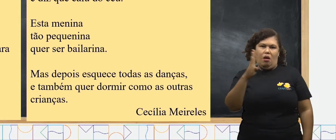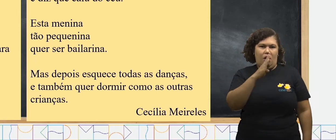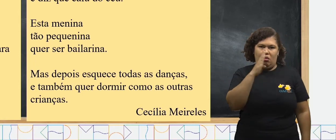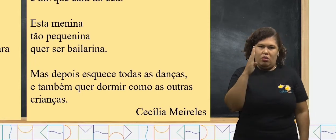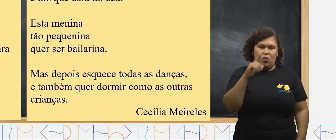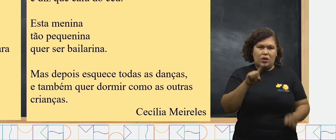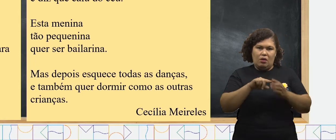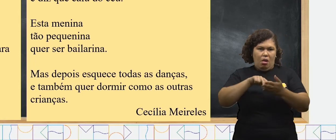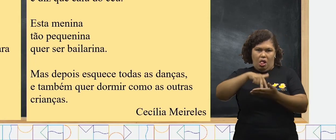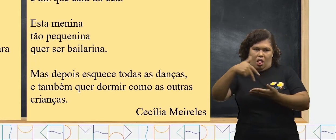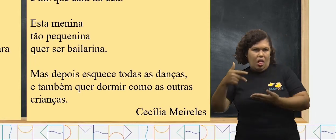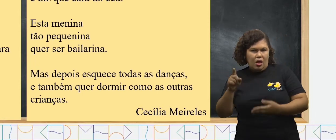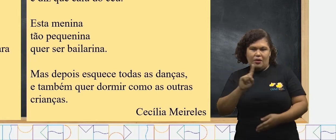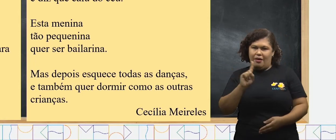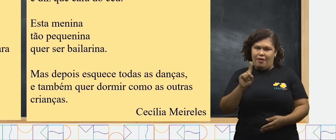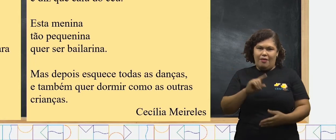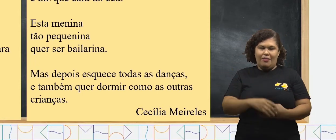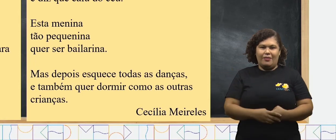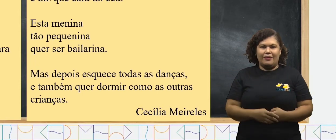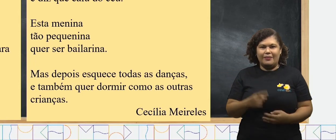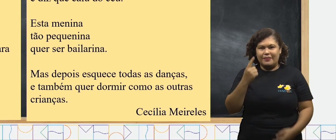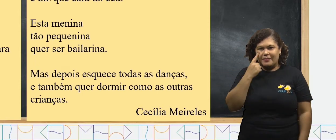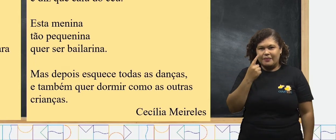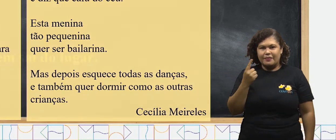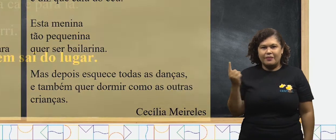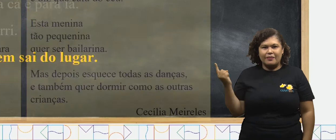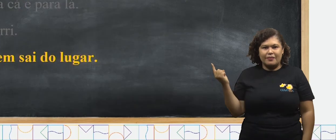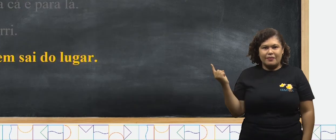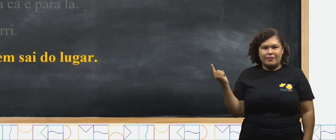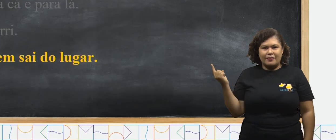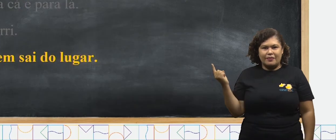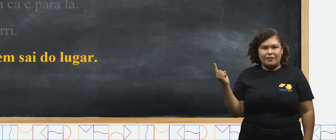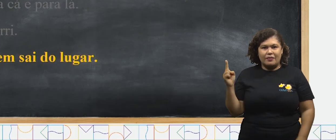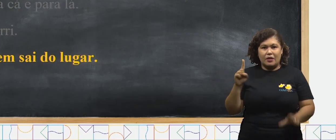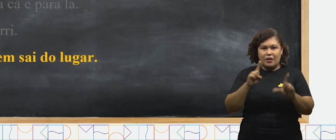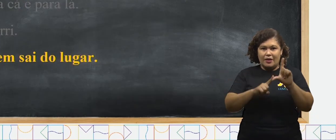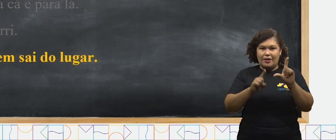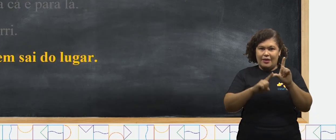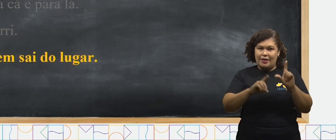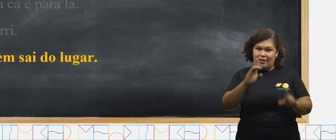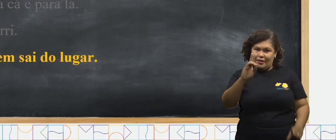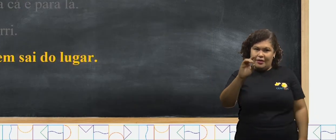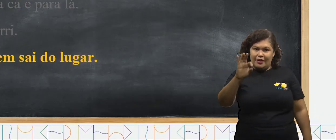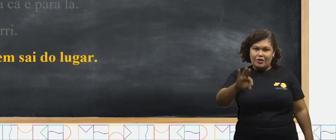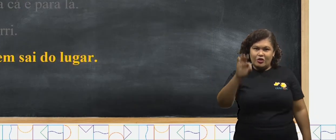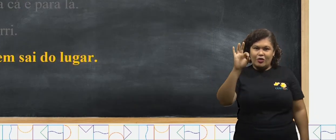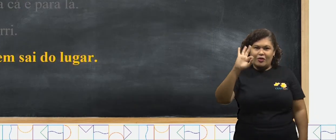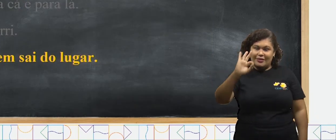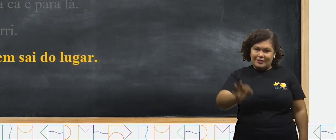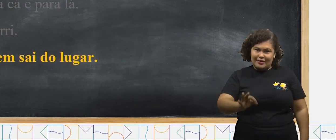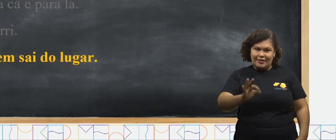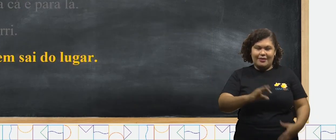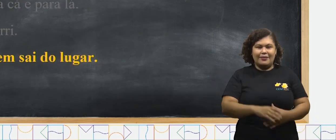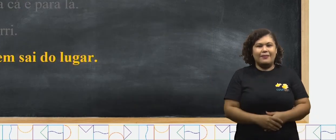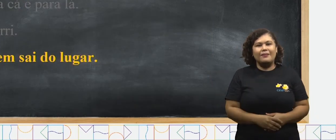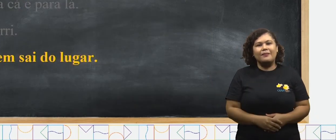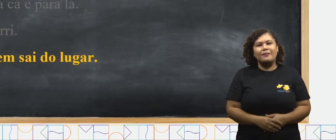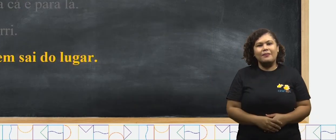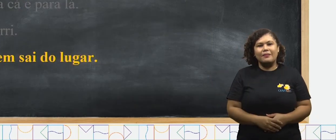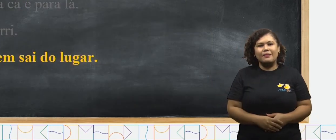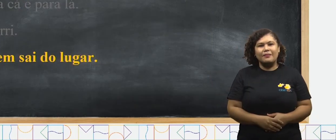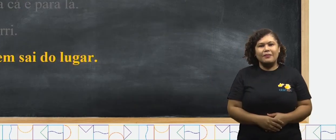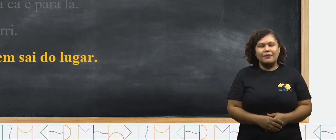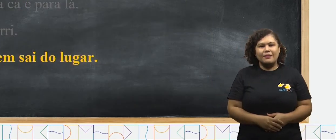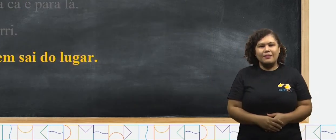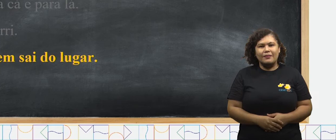no ar? Vamos verificar a resposta correta? Não fica tonta e nem sai do lugar. A resposta é